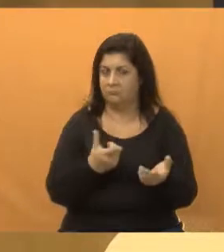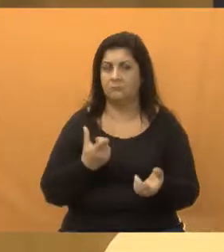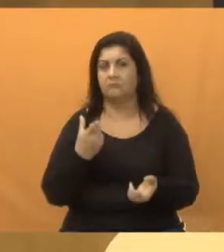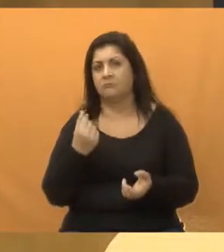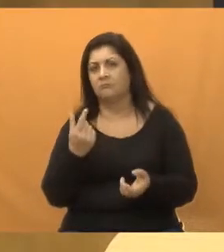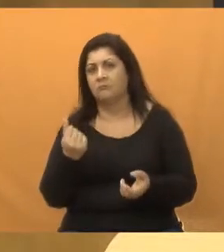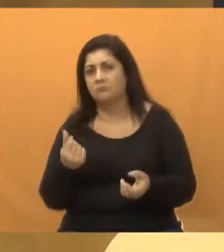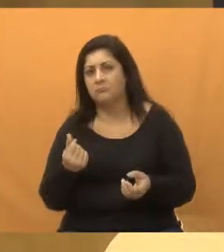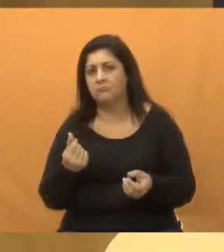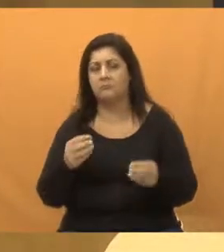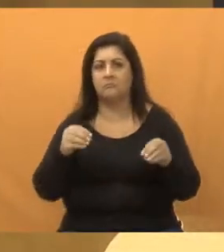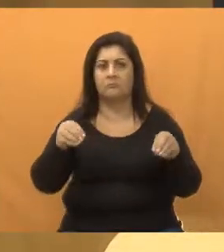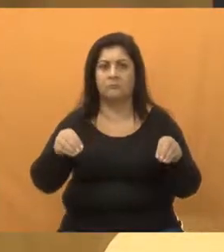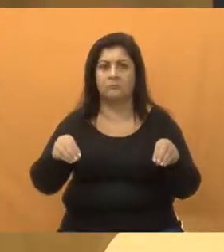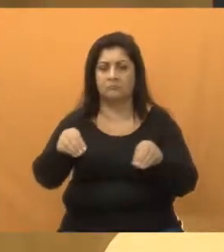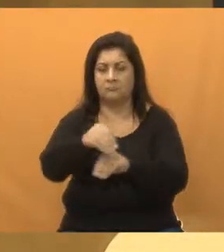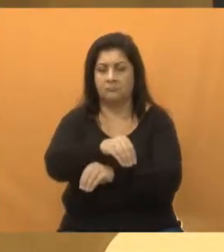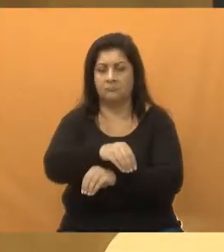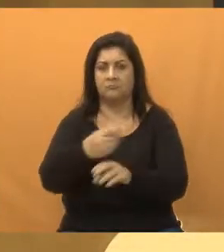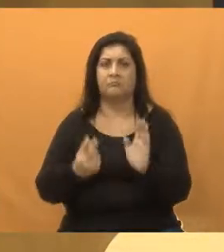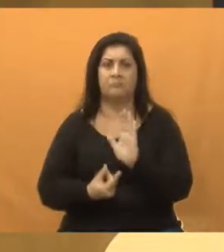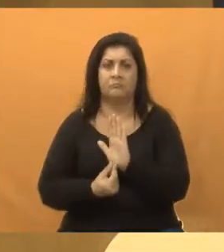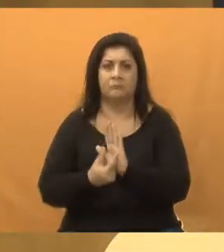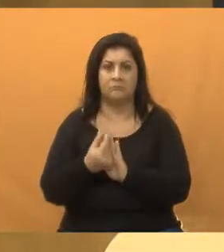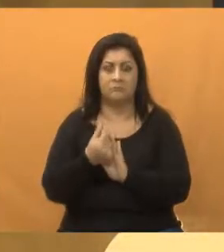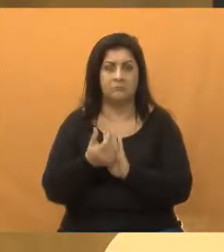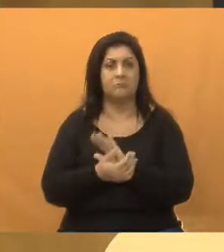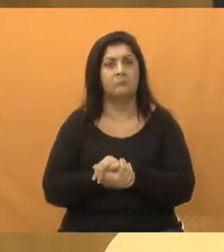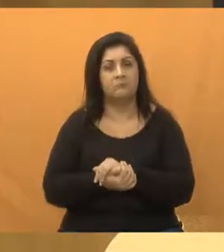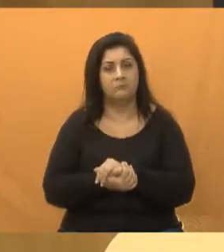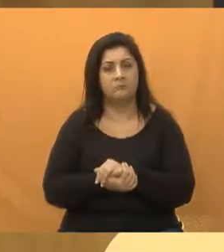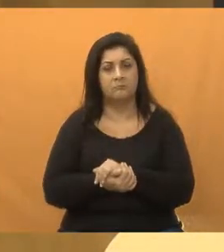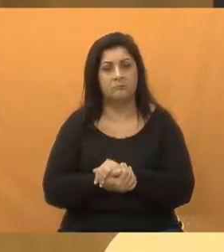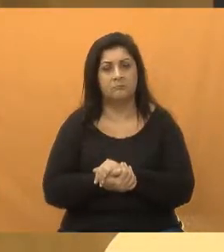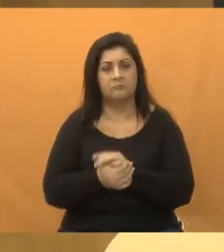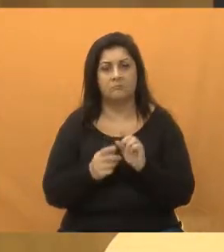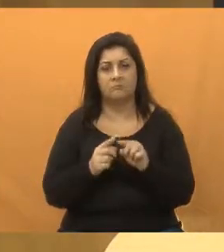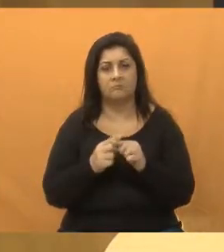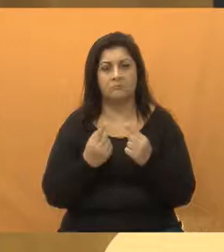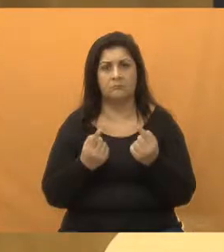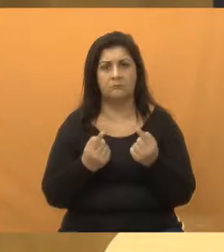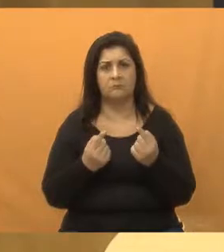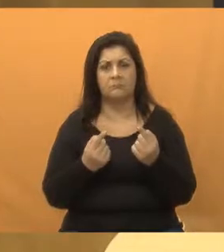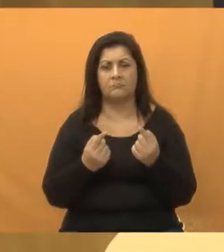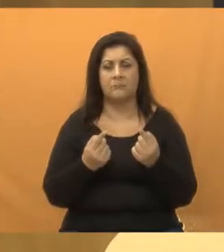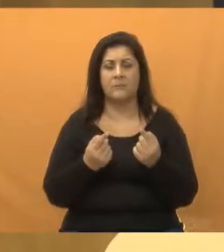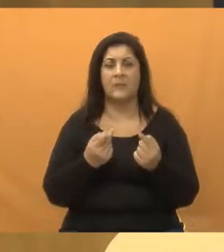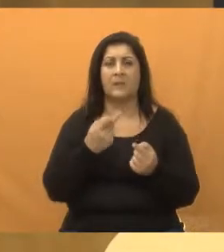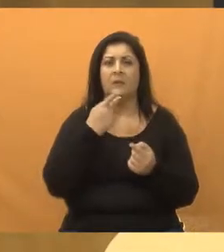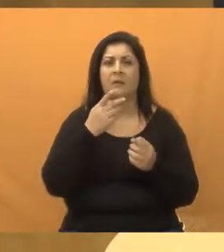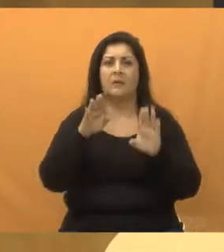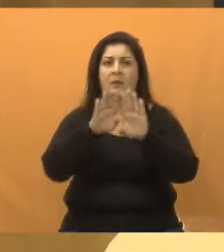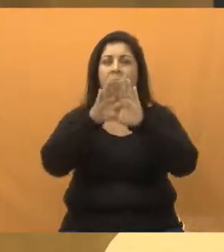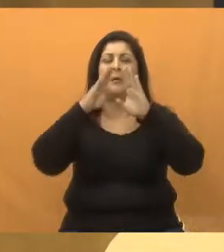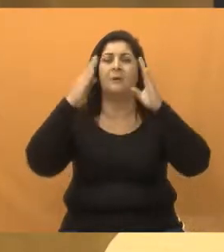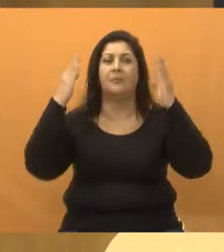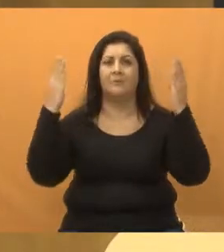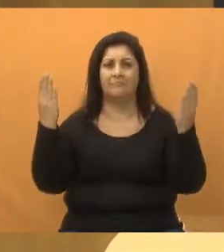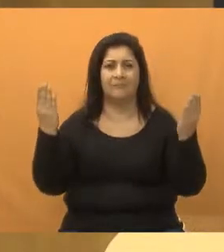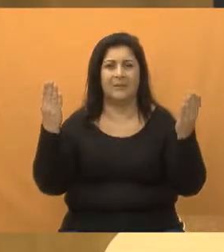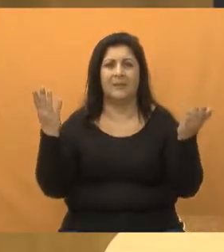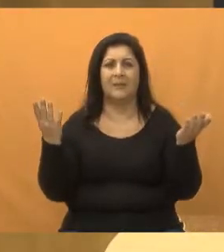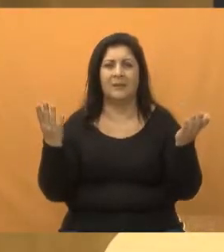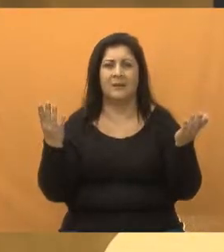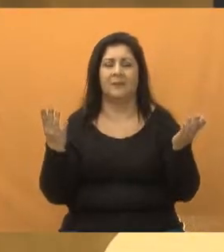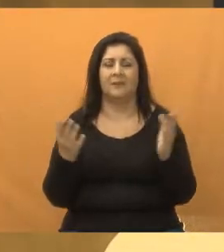Dinheiro, remanejamento de orçamento e tal. Agora, quando se abre a janela, quando se abre